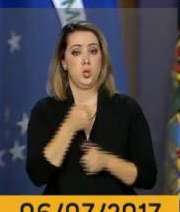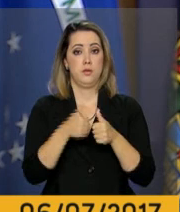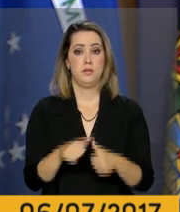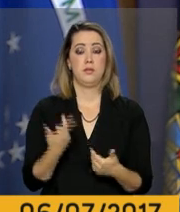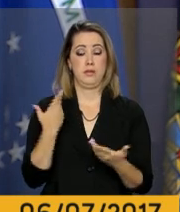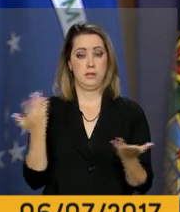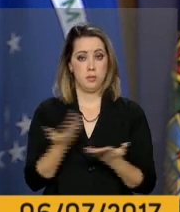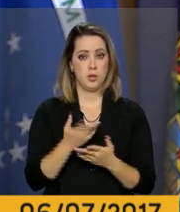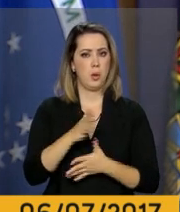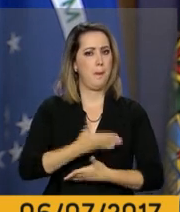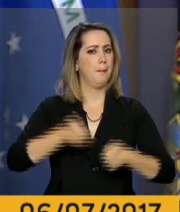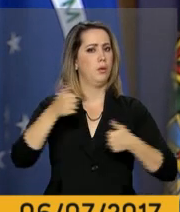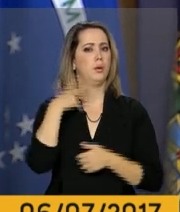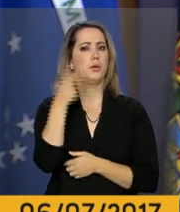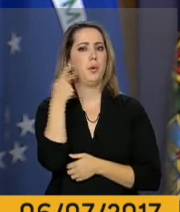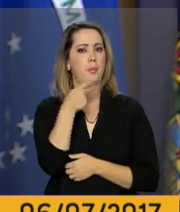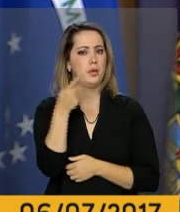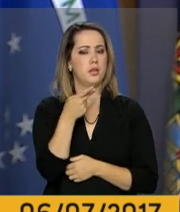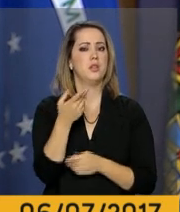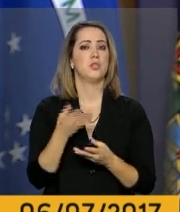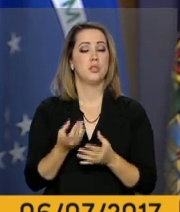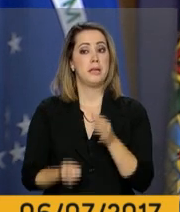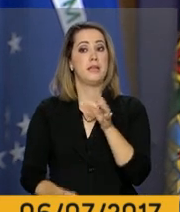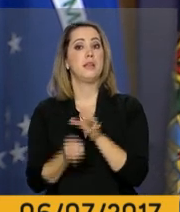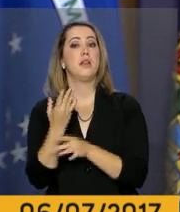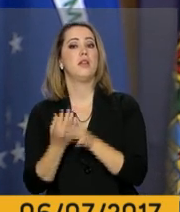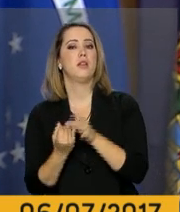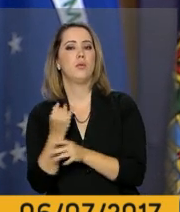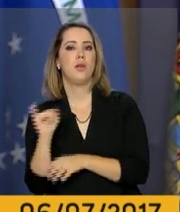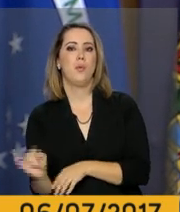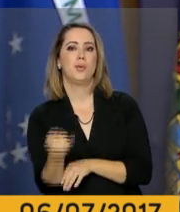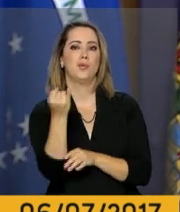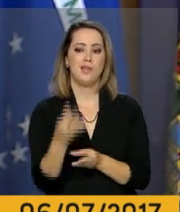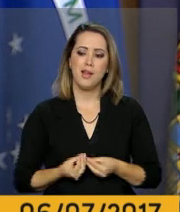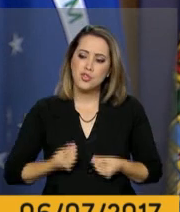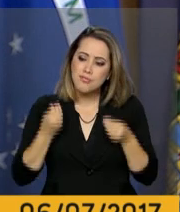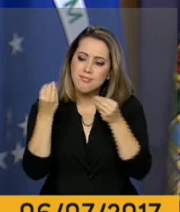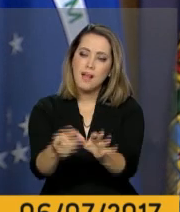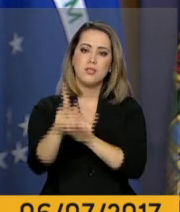política pública que gera oportunidades e que garante direitos